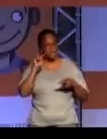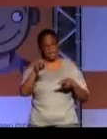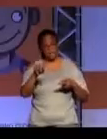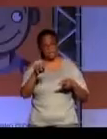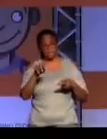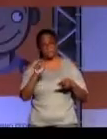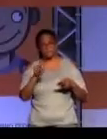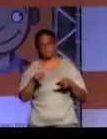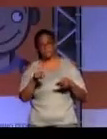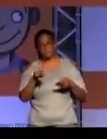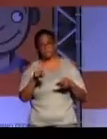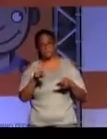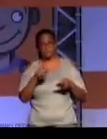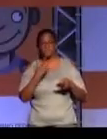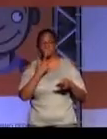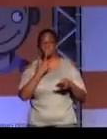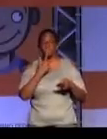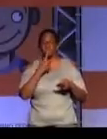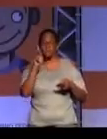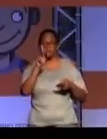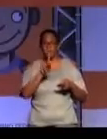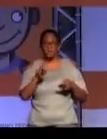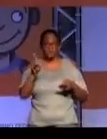seguinte, aqui em vermelho,